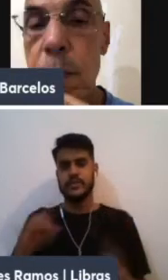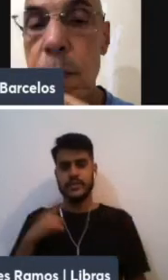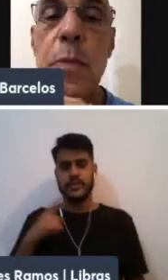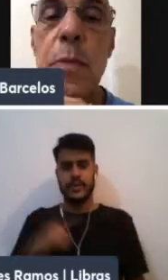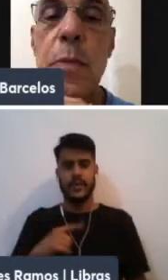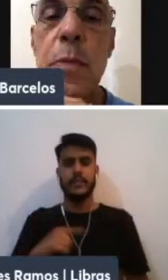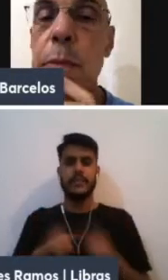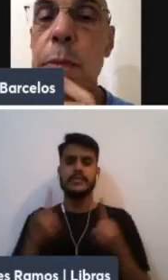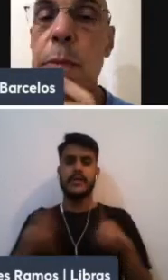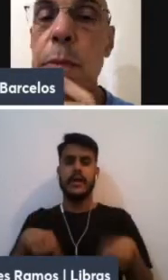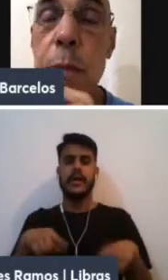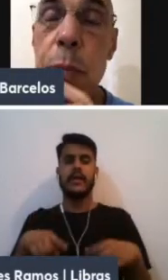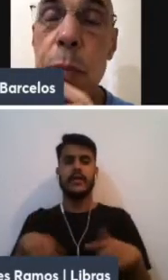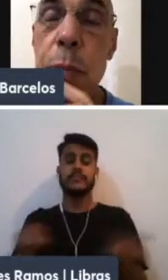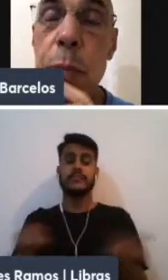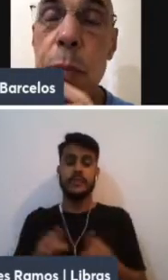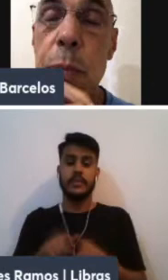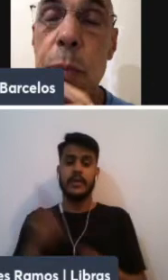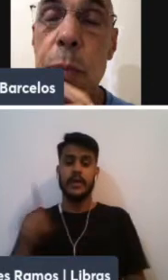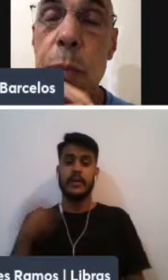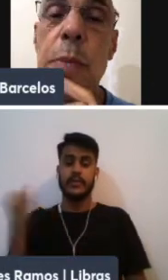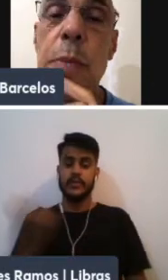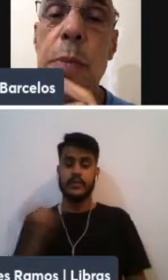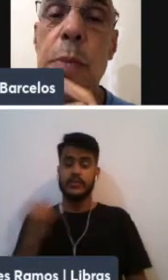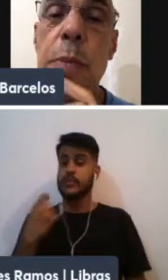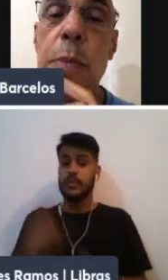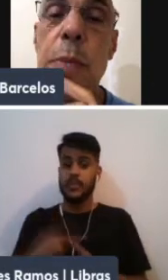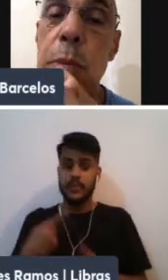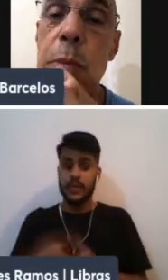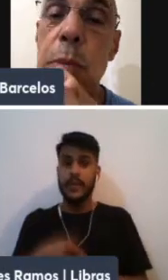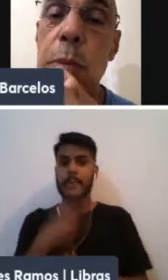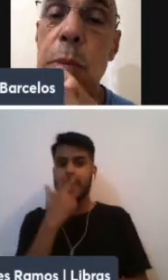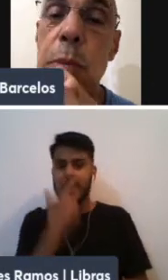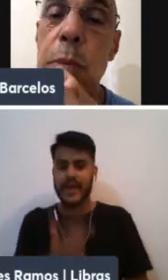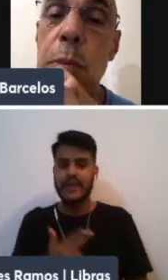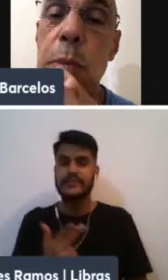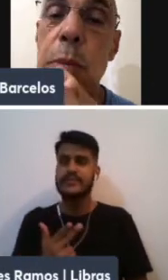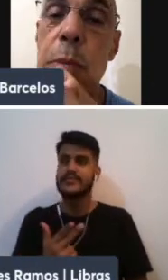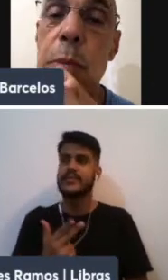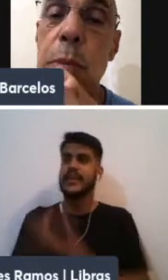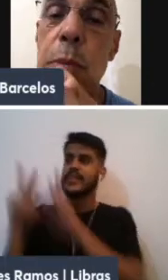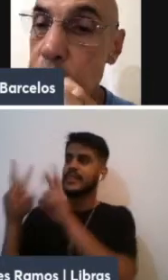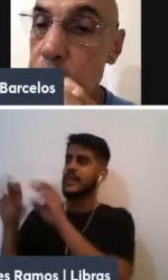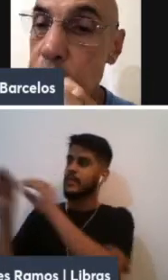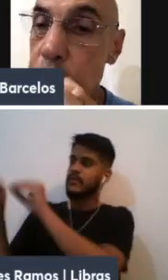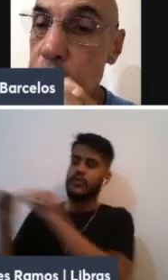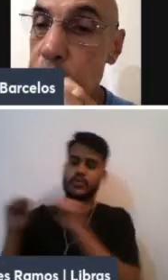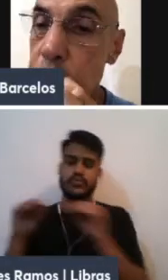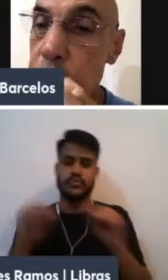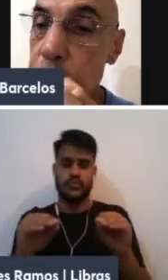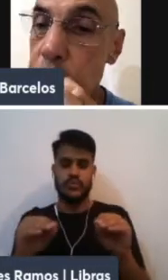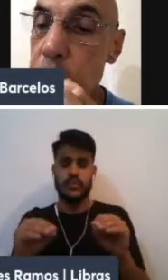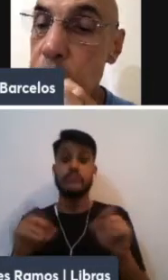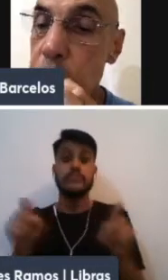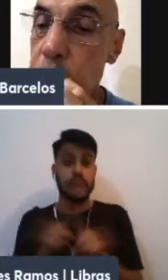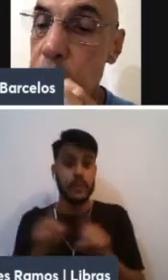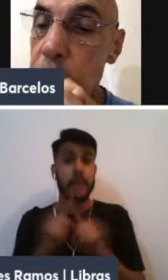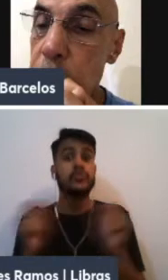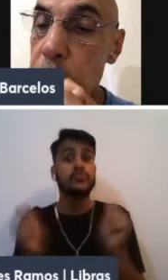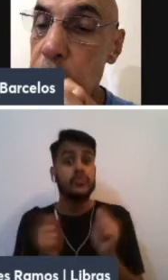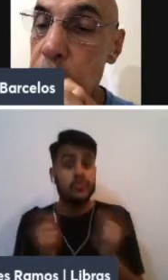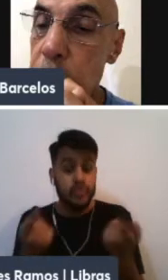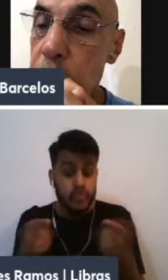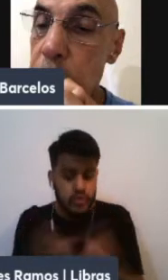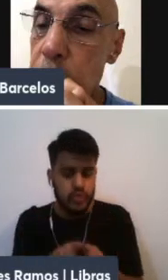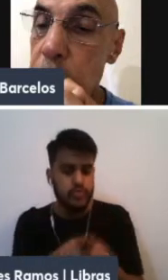mas também foi importante porque trouxe de volta a temática, inclusive discutindo junto com a questão da AIDS e